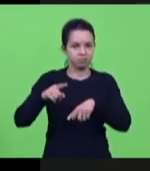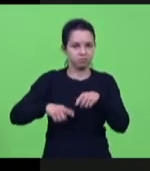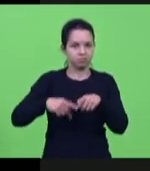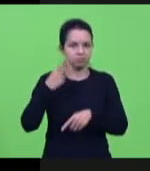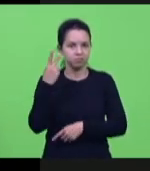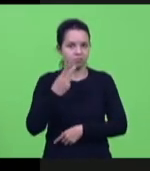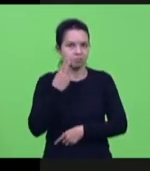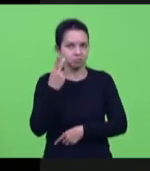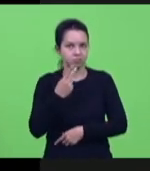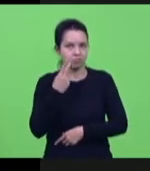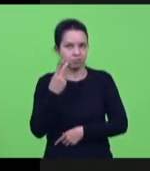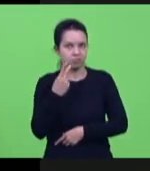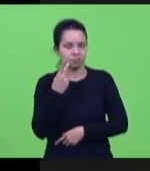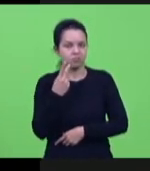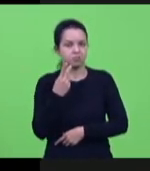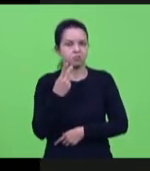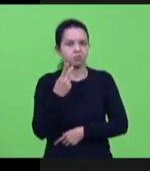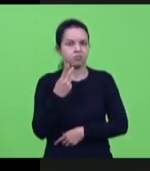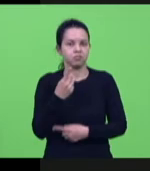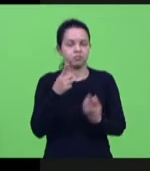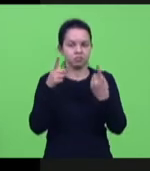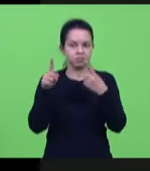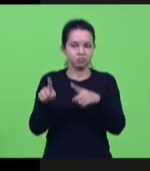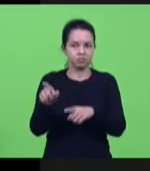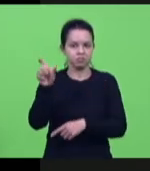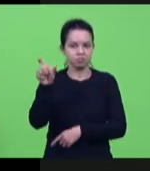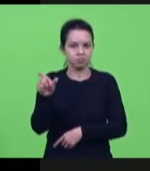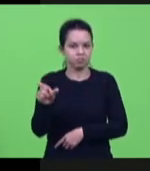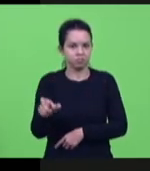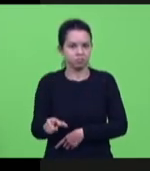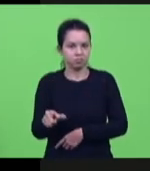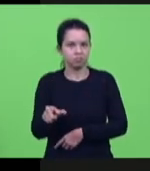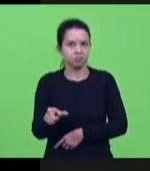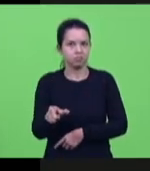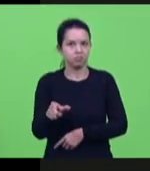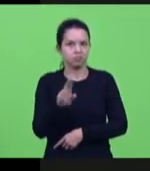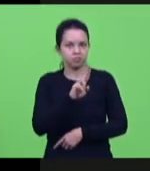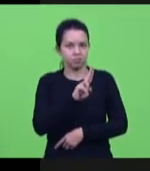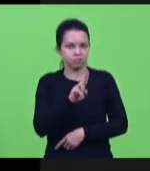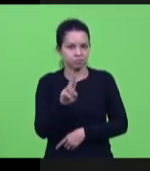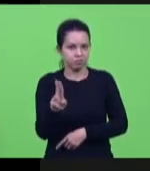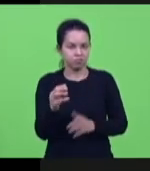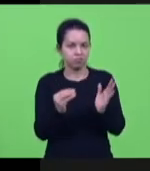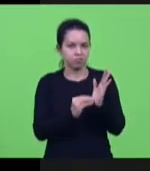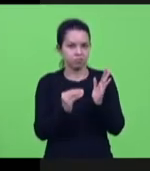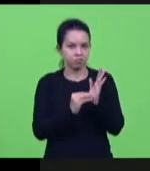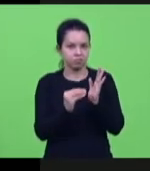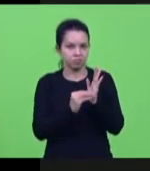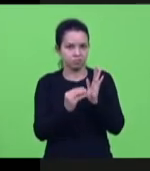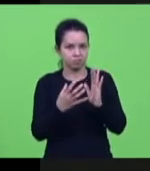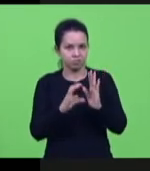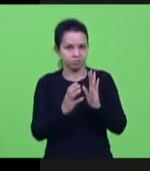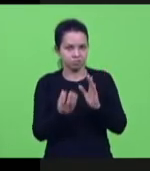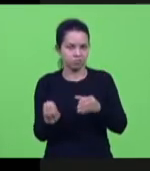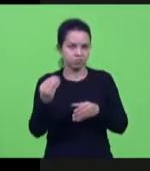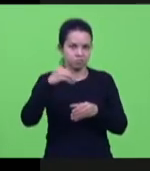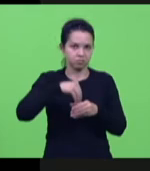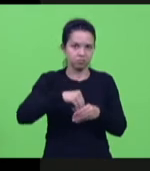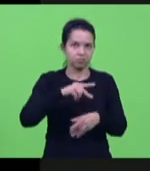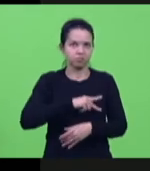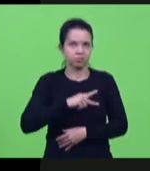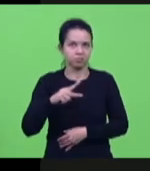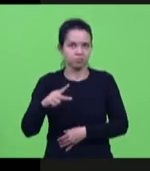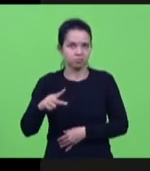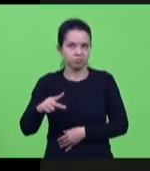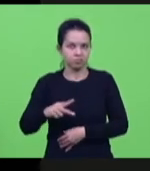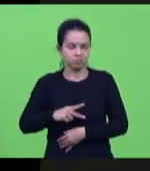de agravamento a pessoas com nome de partidos políticos dentro de instituições públicas não é